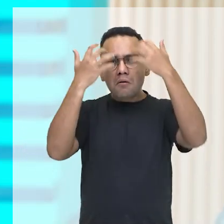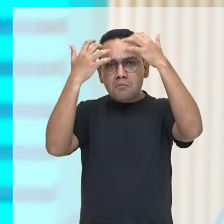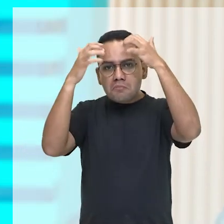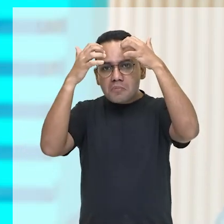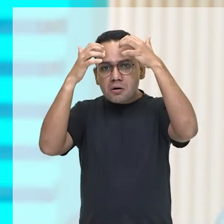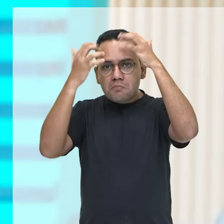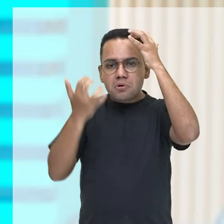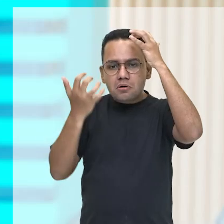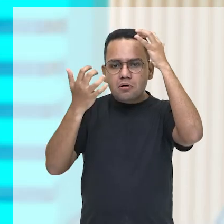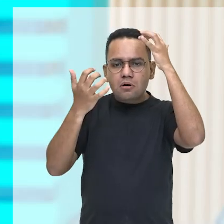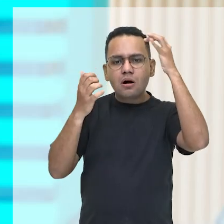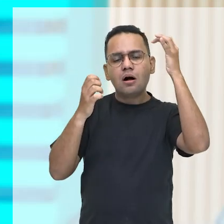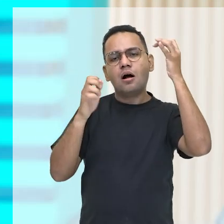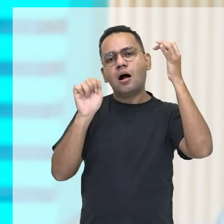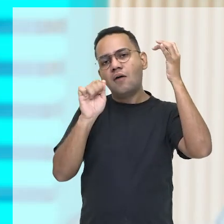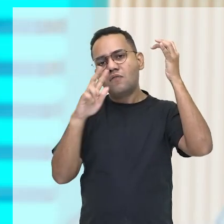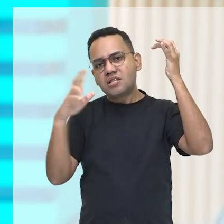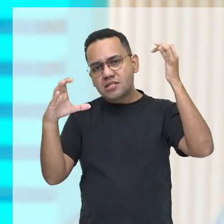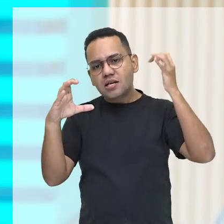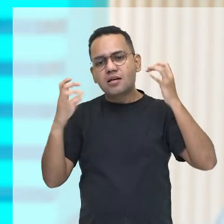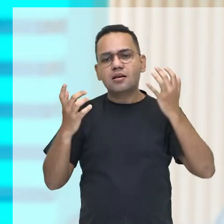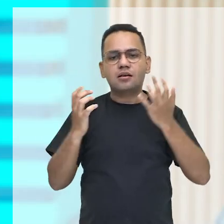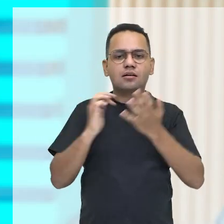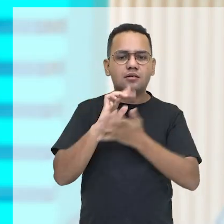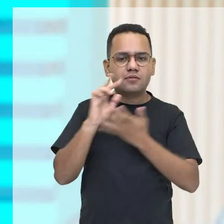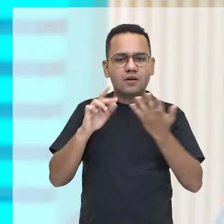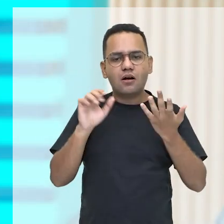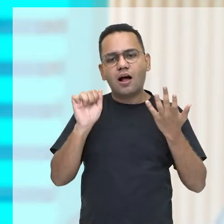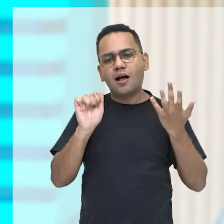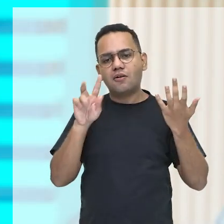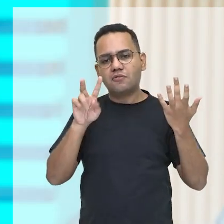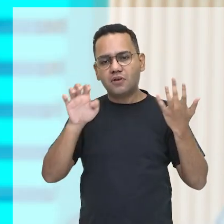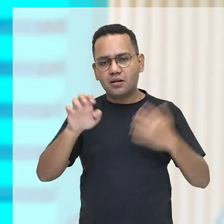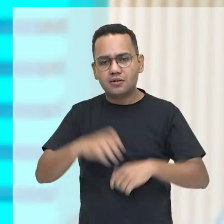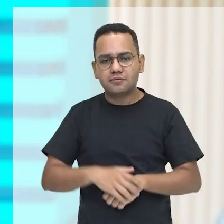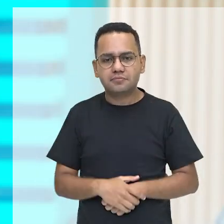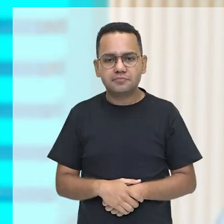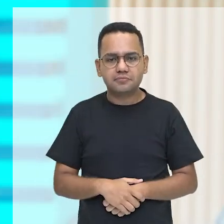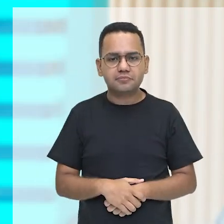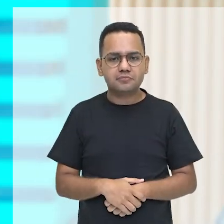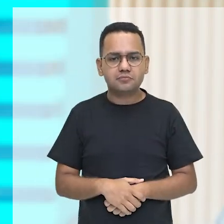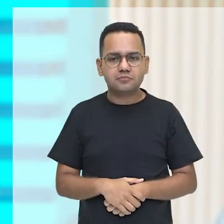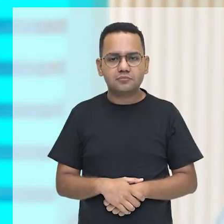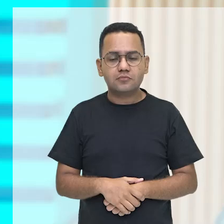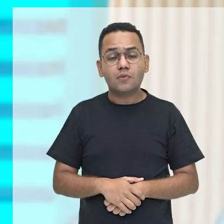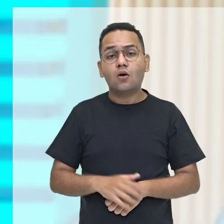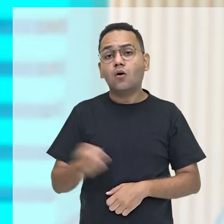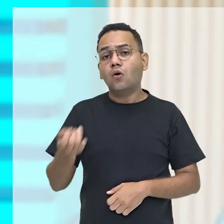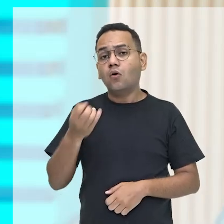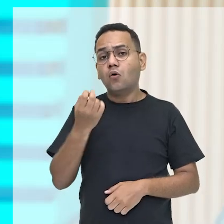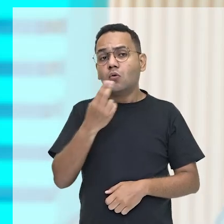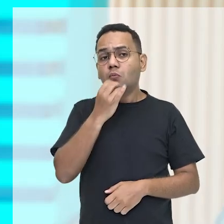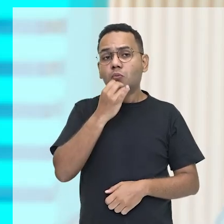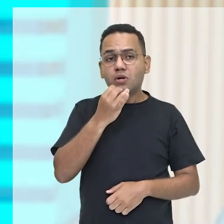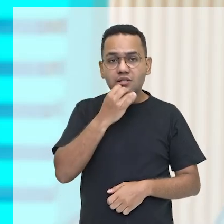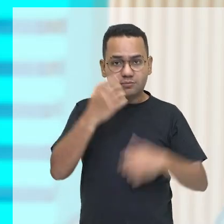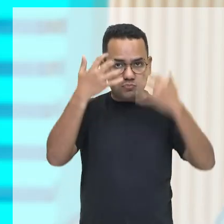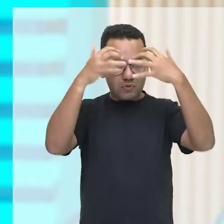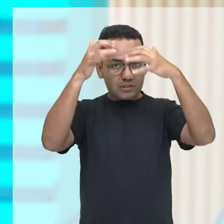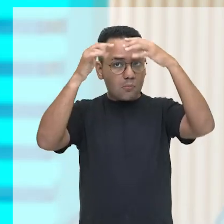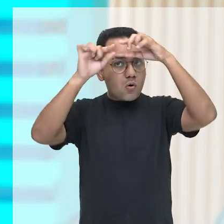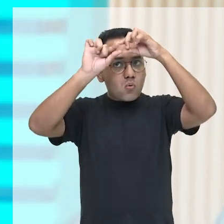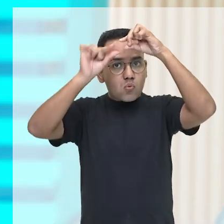né? um AVE, né? Estourou uma veia lá, uma artéria lá no seu